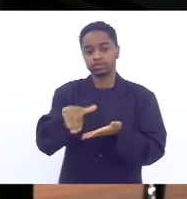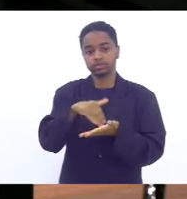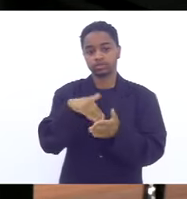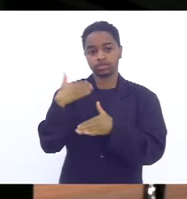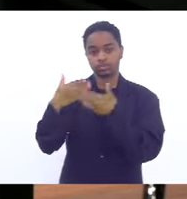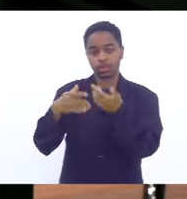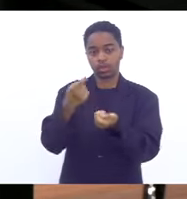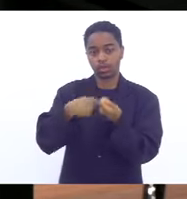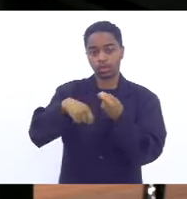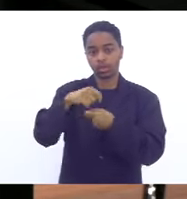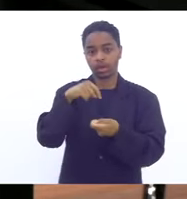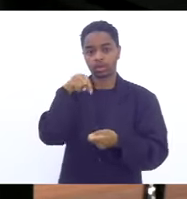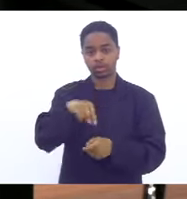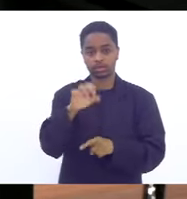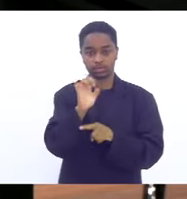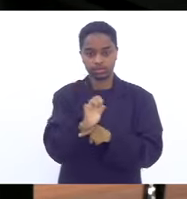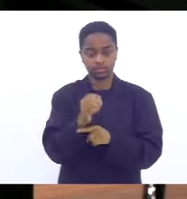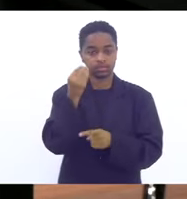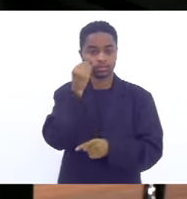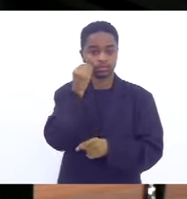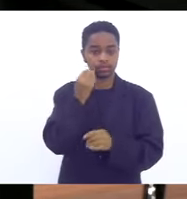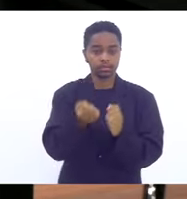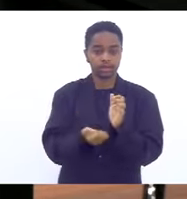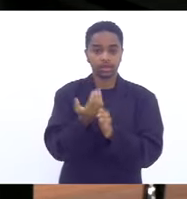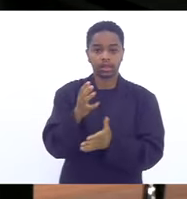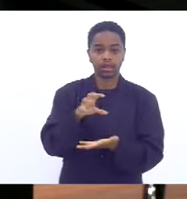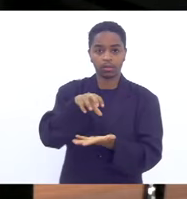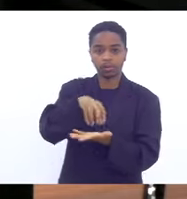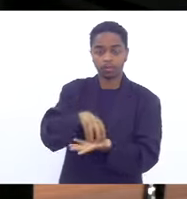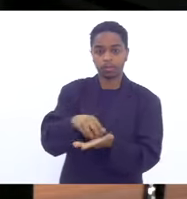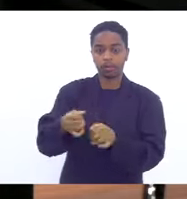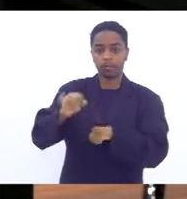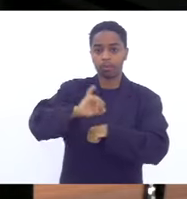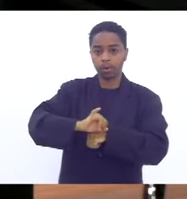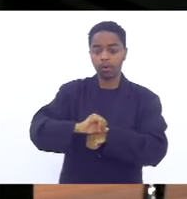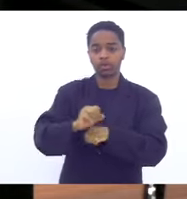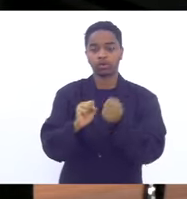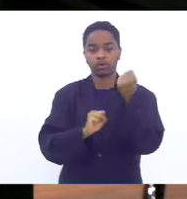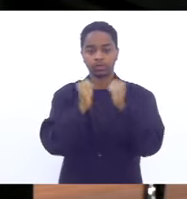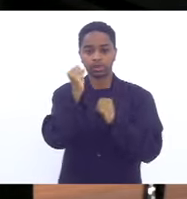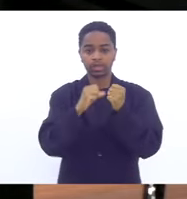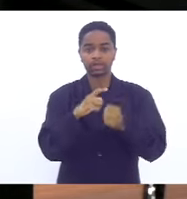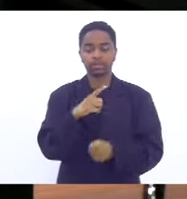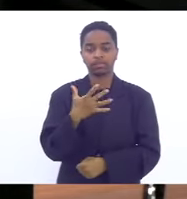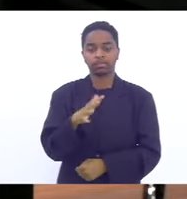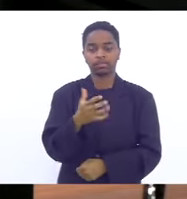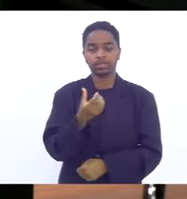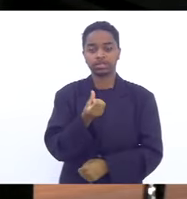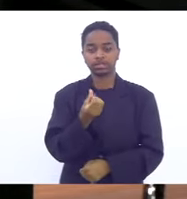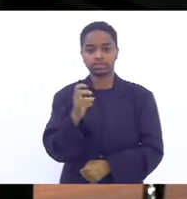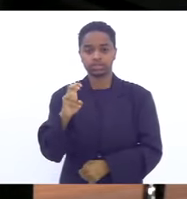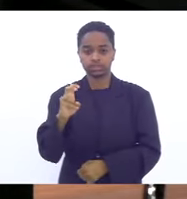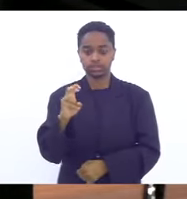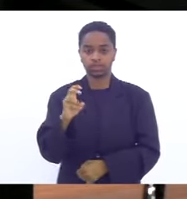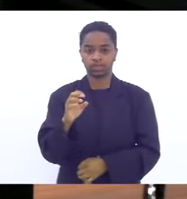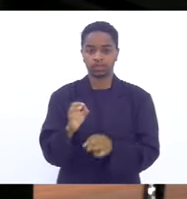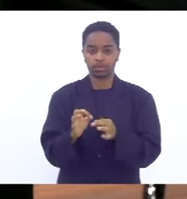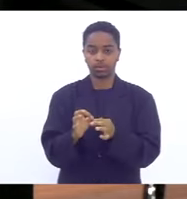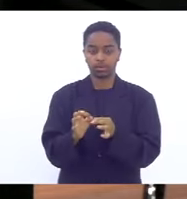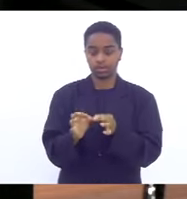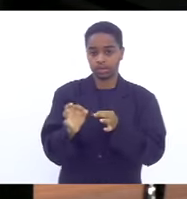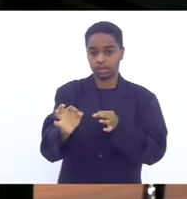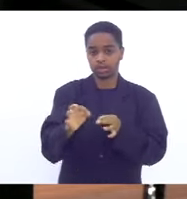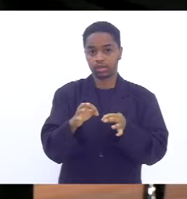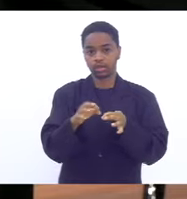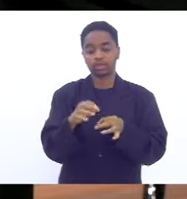Econômico do Estado para instalar um distrito industrial. São cerca de 65 alqueires de terra, 3 milhões de